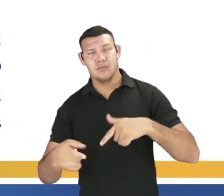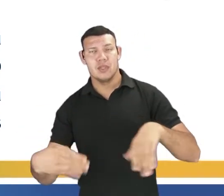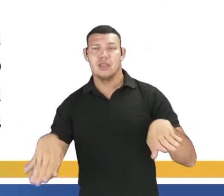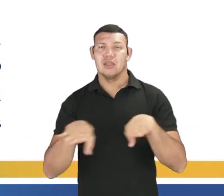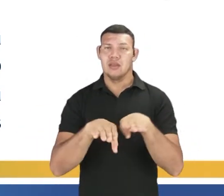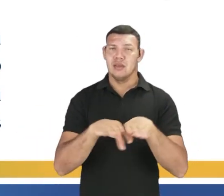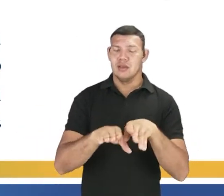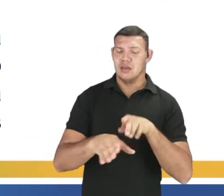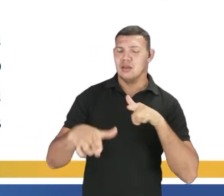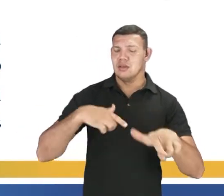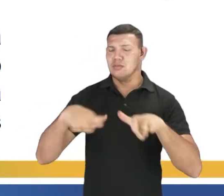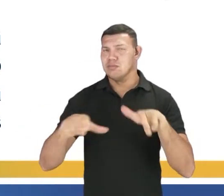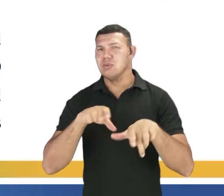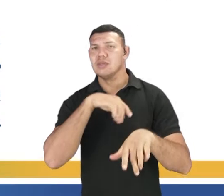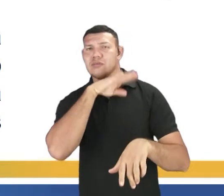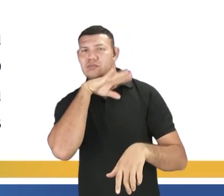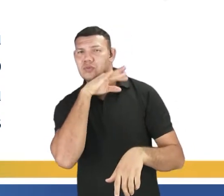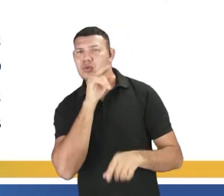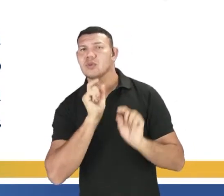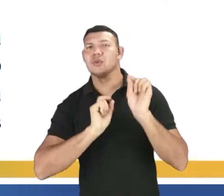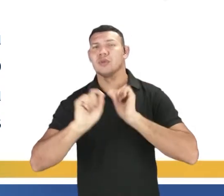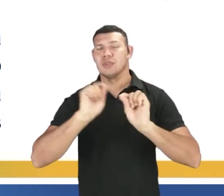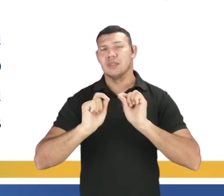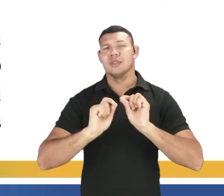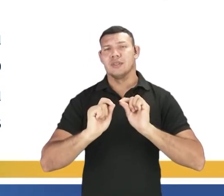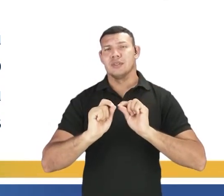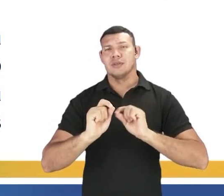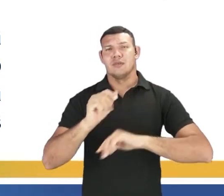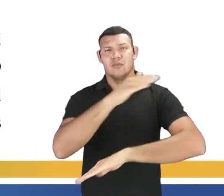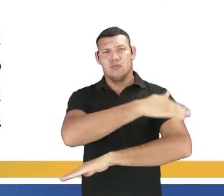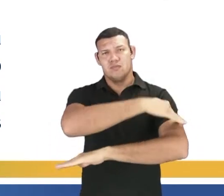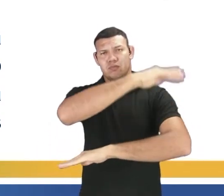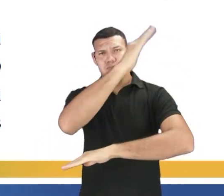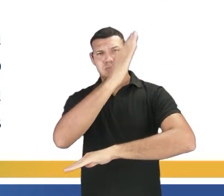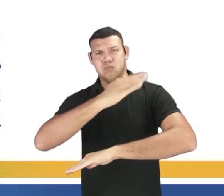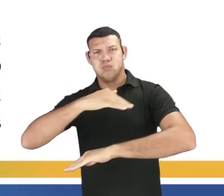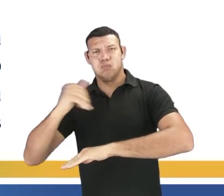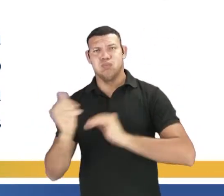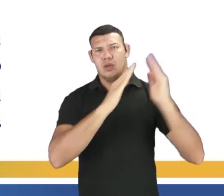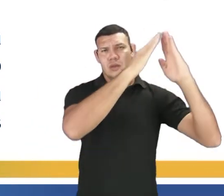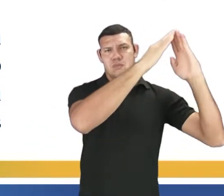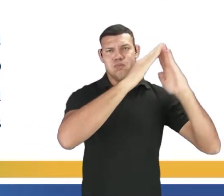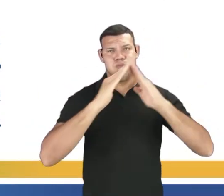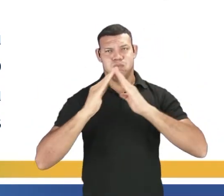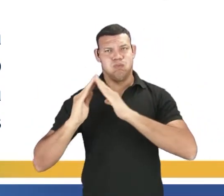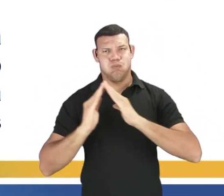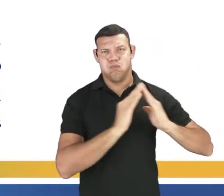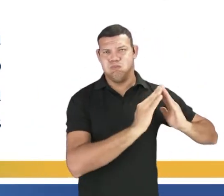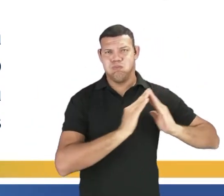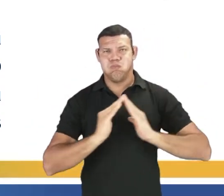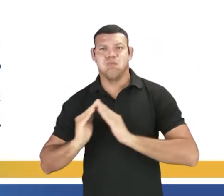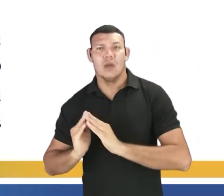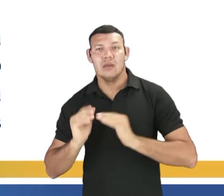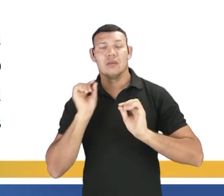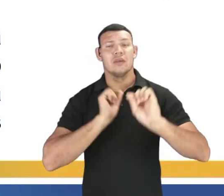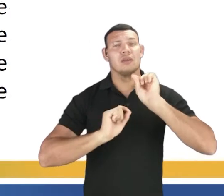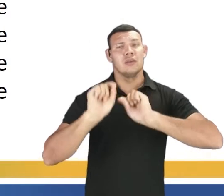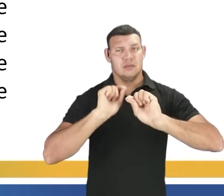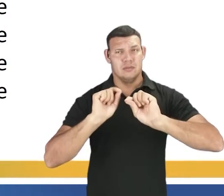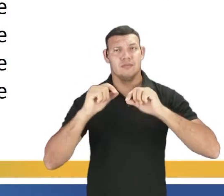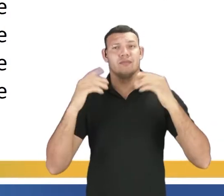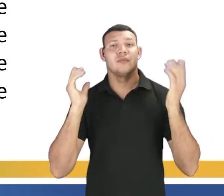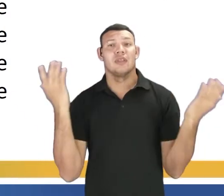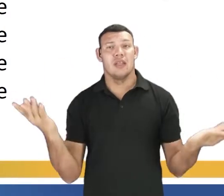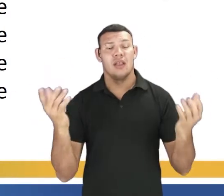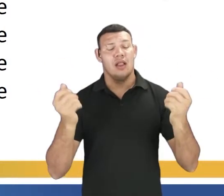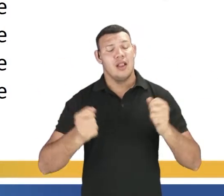temos também o crescimento das favelas. Com a questão do êxodo rural, então, há um aumento